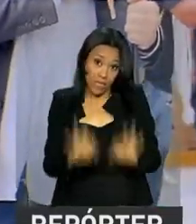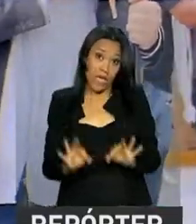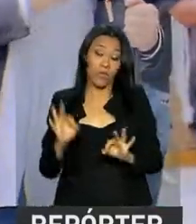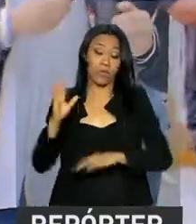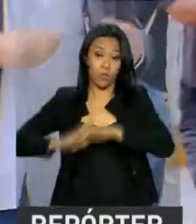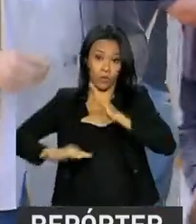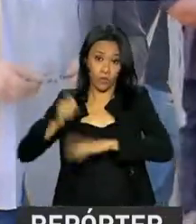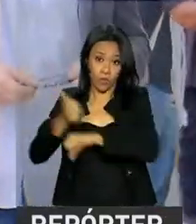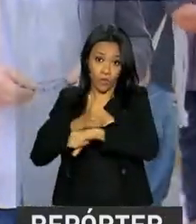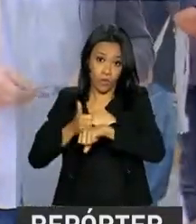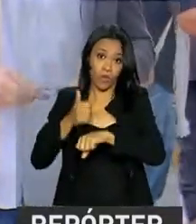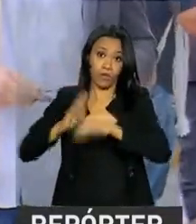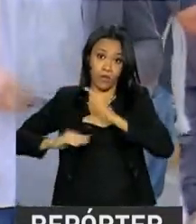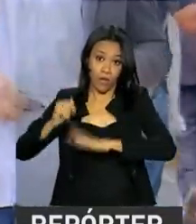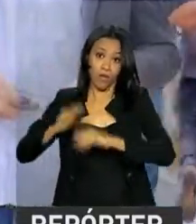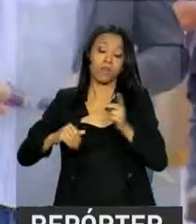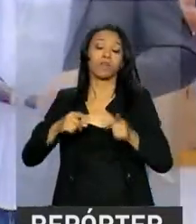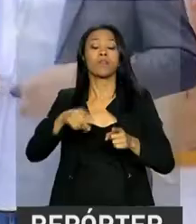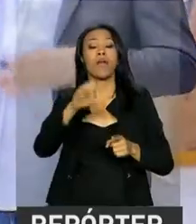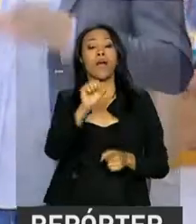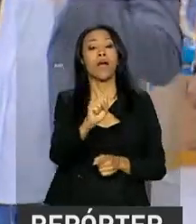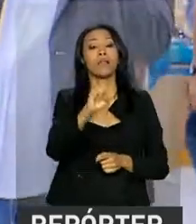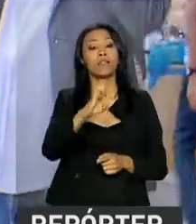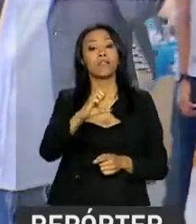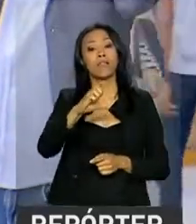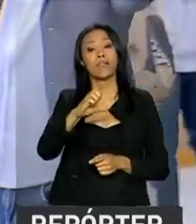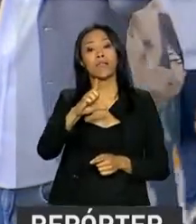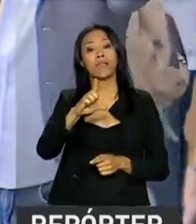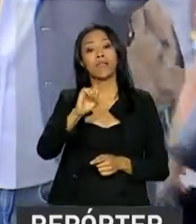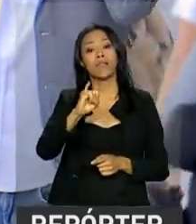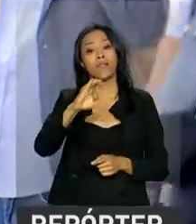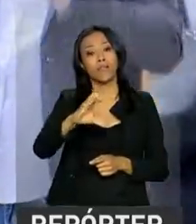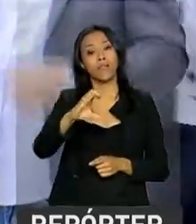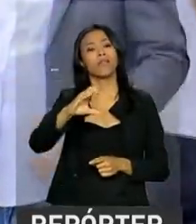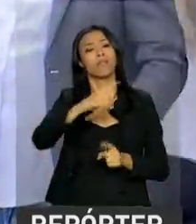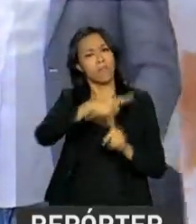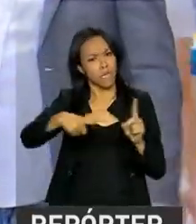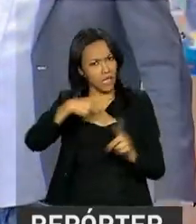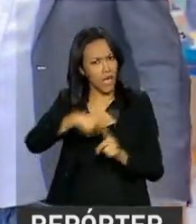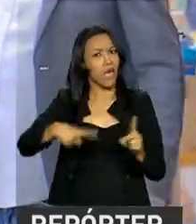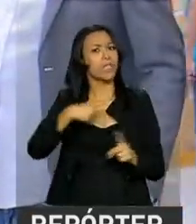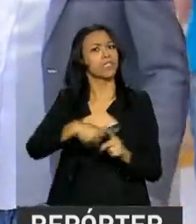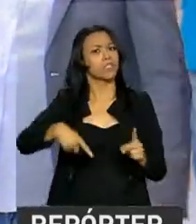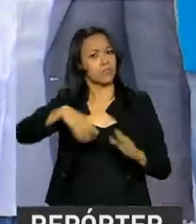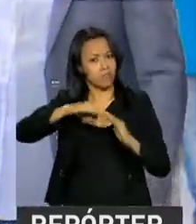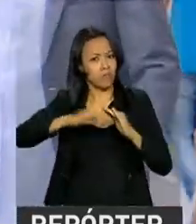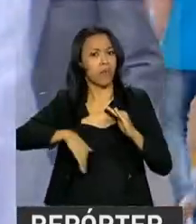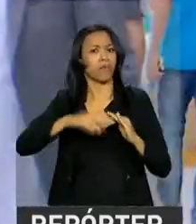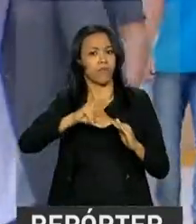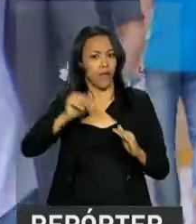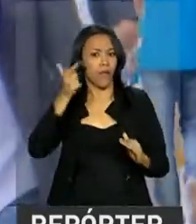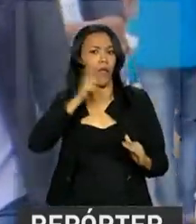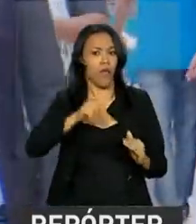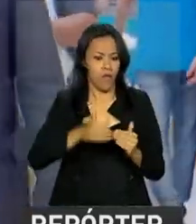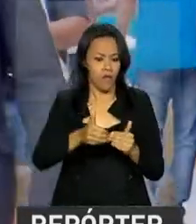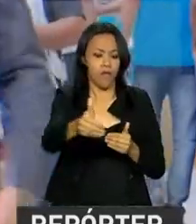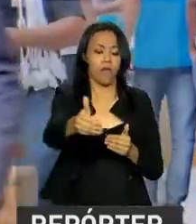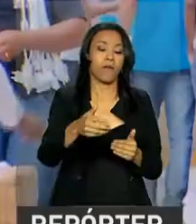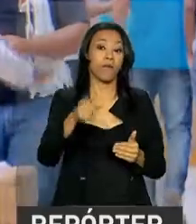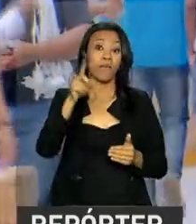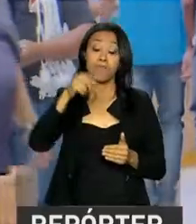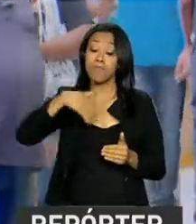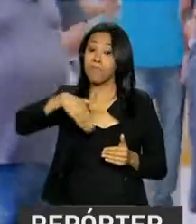analistas, a Selic ficaria em menos da metade do nível de pouco mais de um ano atrás e atingiria o valor